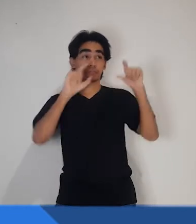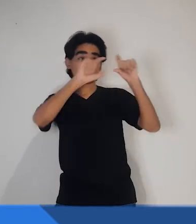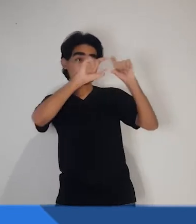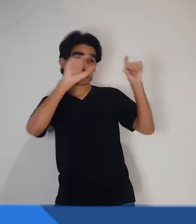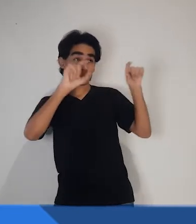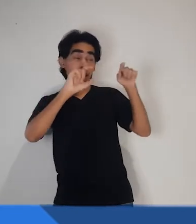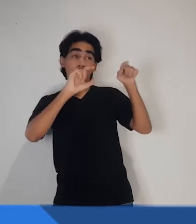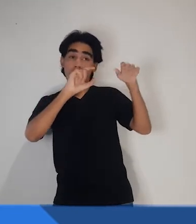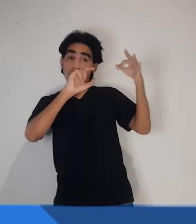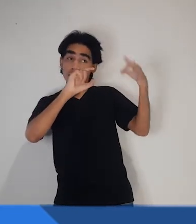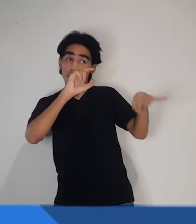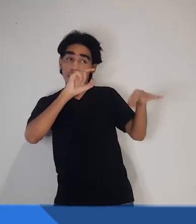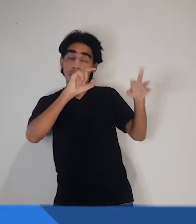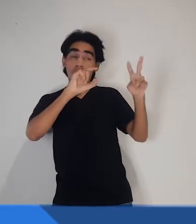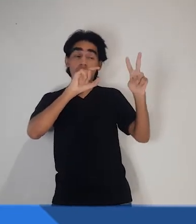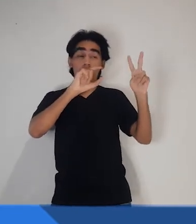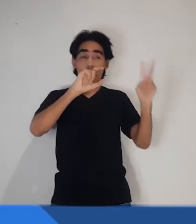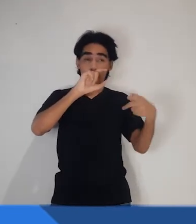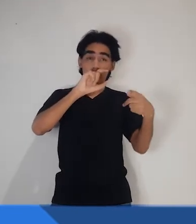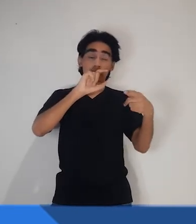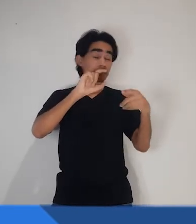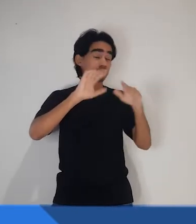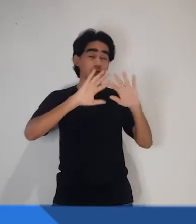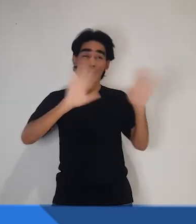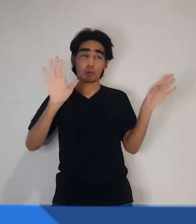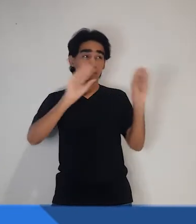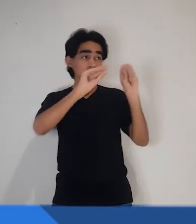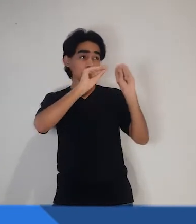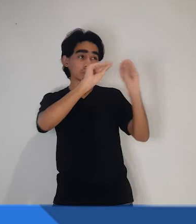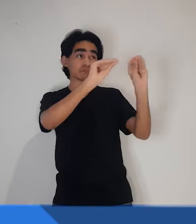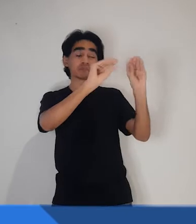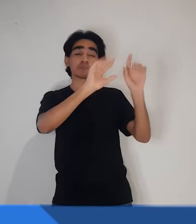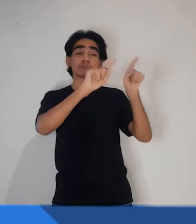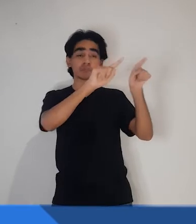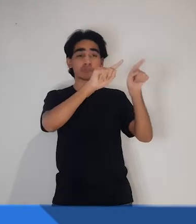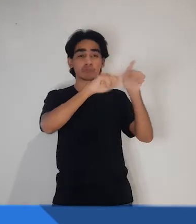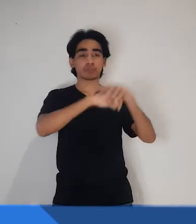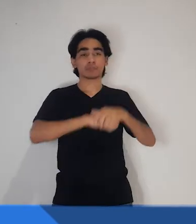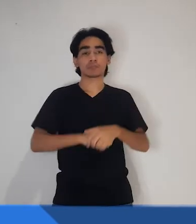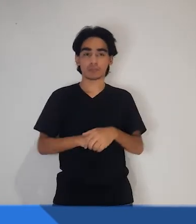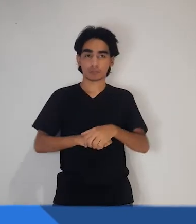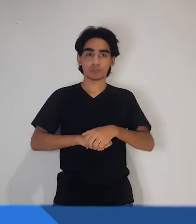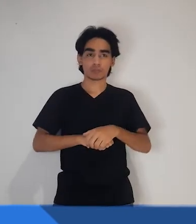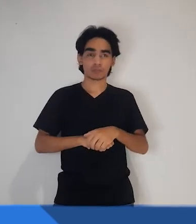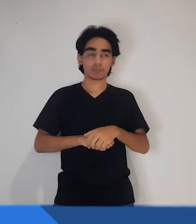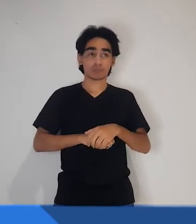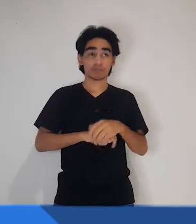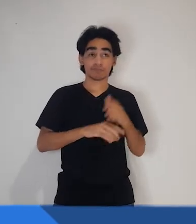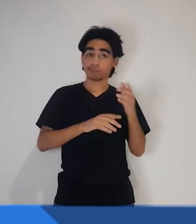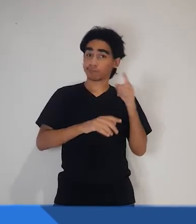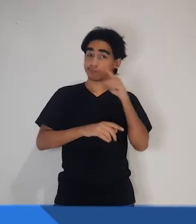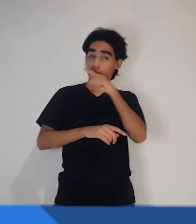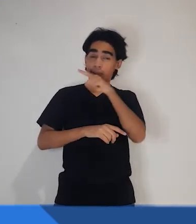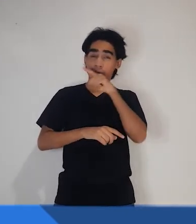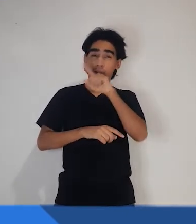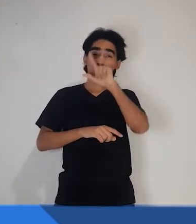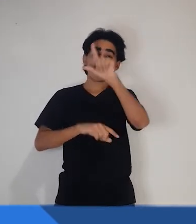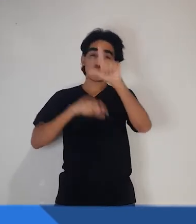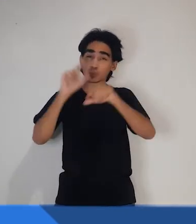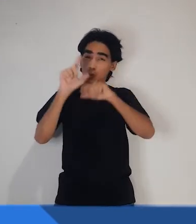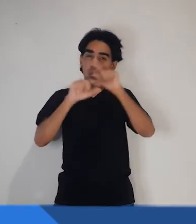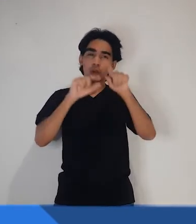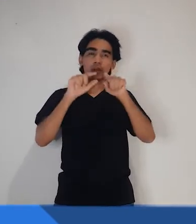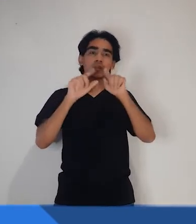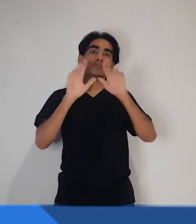proposição, a afirmativa, e diz se ela é verdadeira ou falsa. Só isso. Aqui, como a questão de múltipla escolha, vou dar